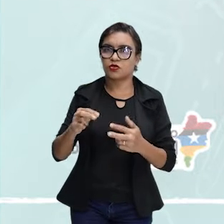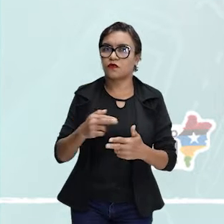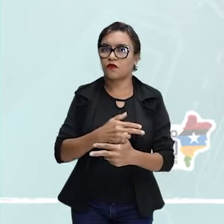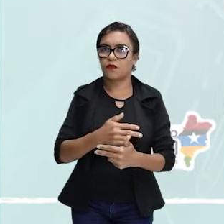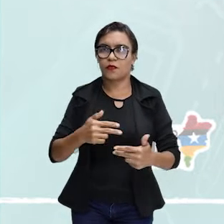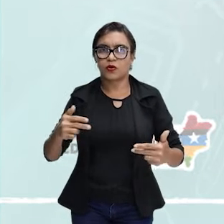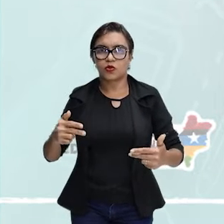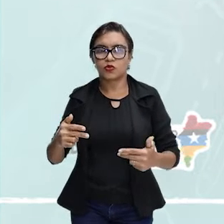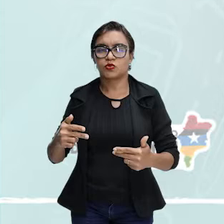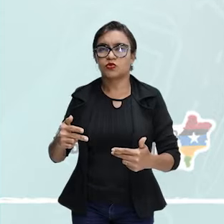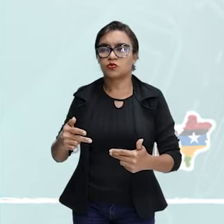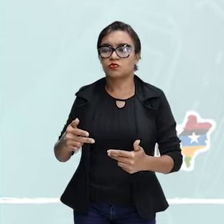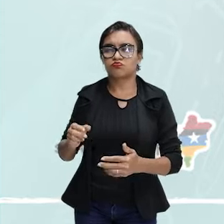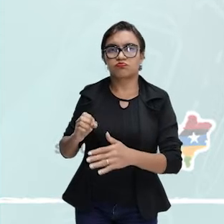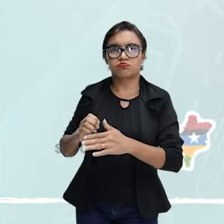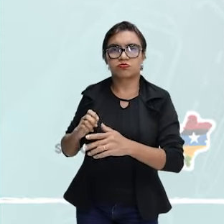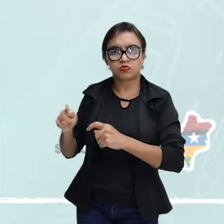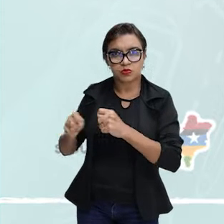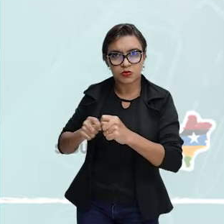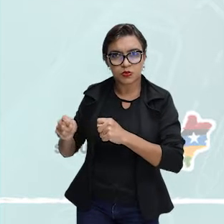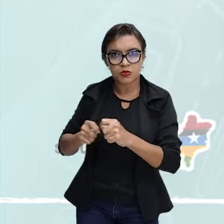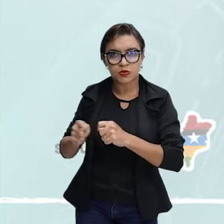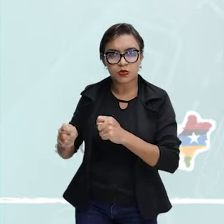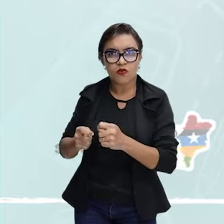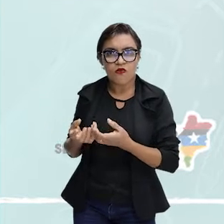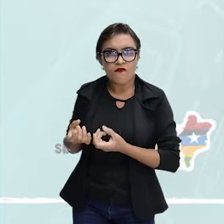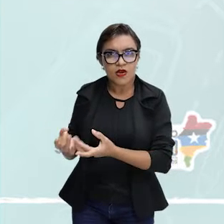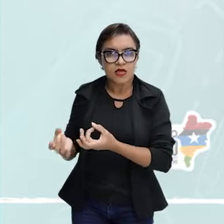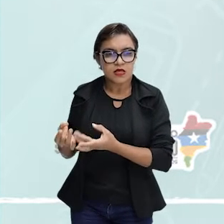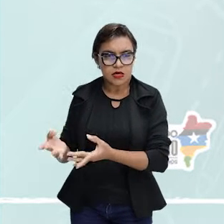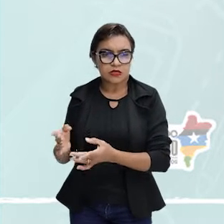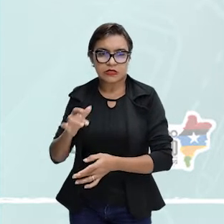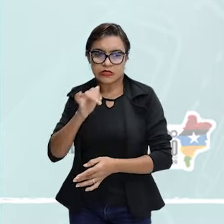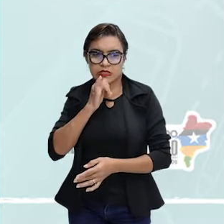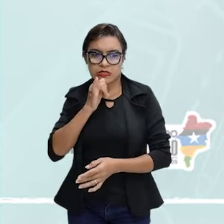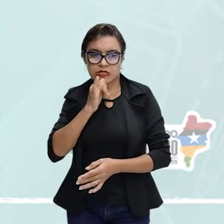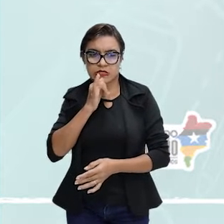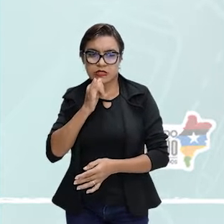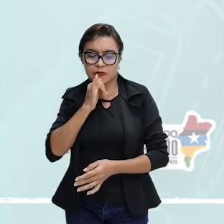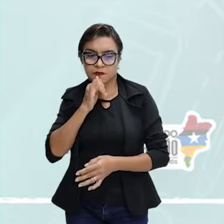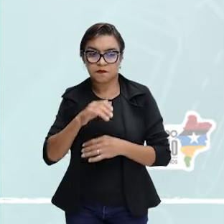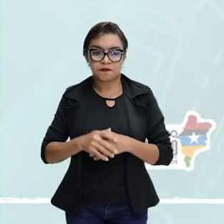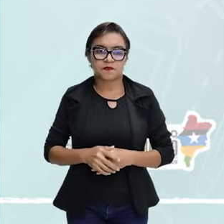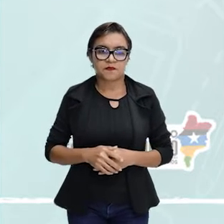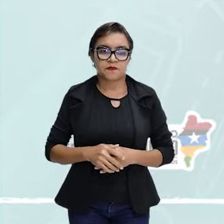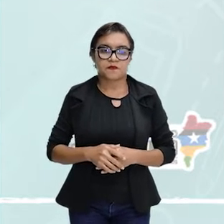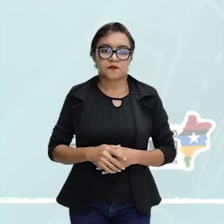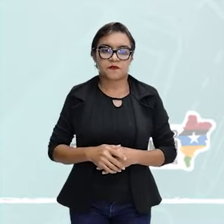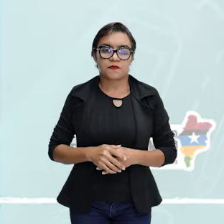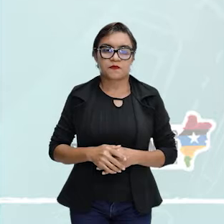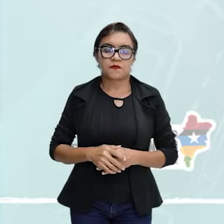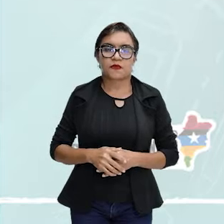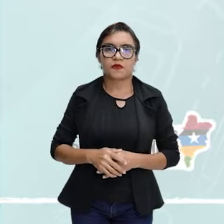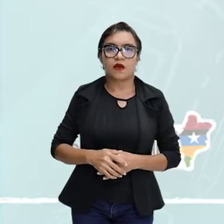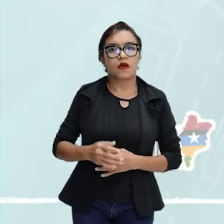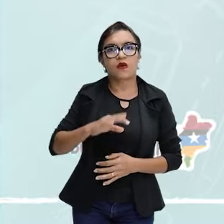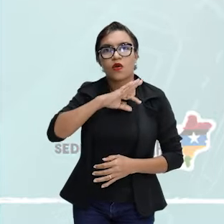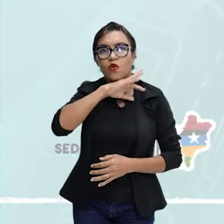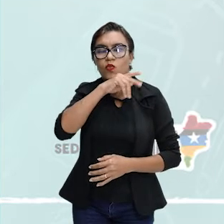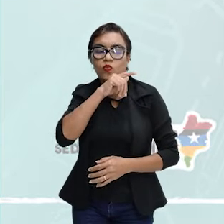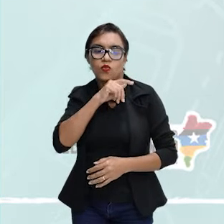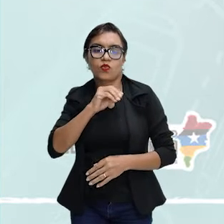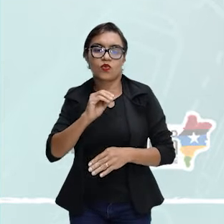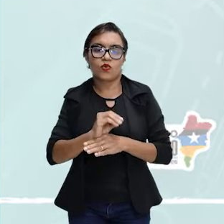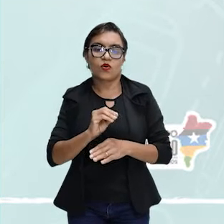pecuária: a pecuária de corte, né, a criação de animais voltada para a produção de carne, e a pecuária leiteira, né, voltada aí para a criação de animais